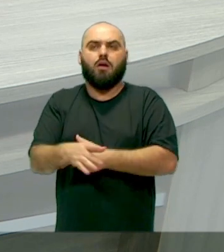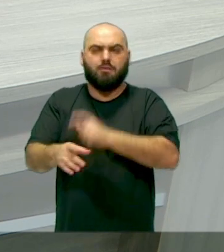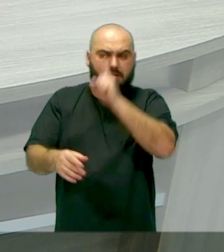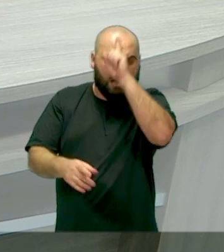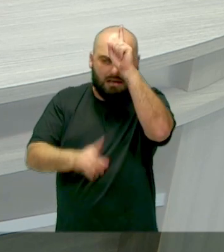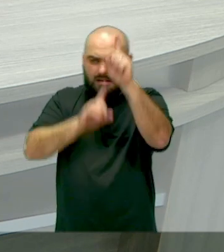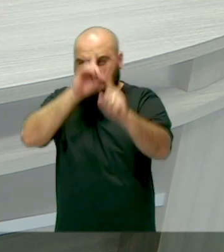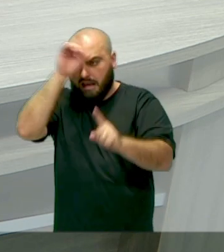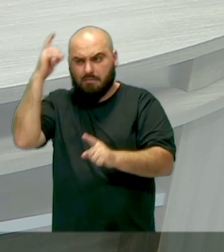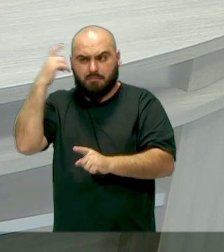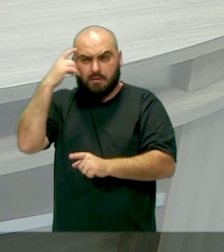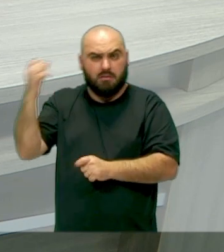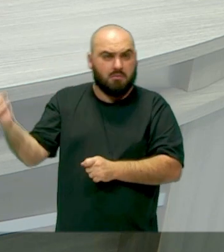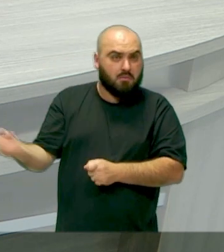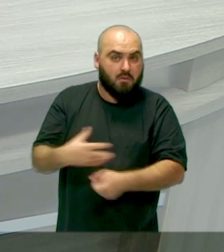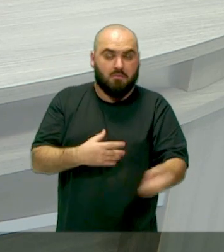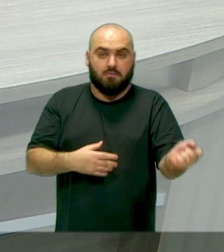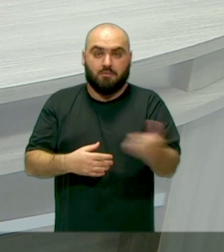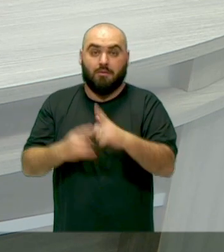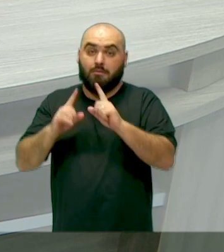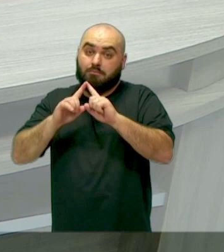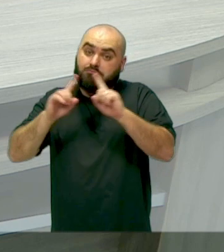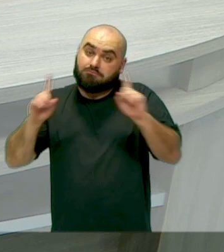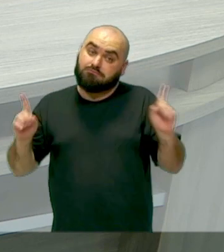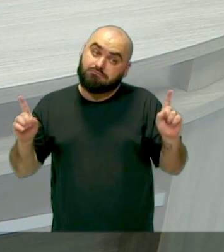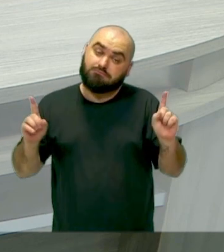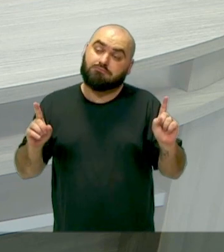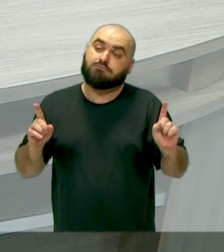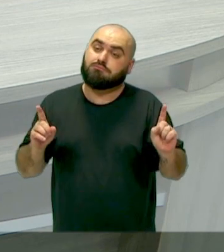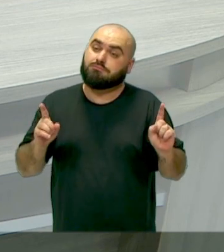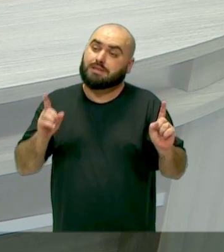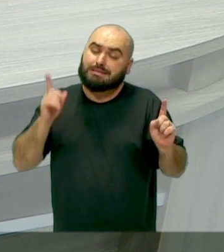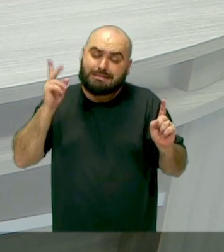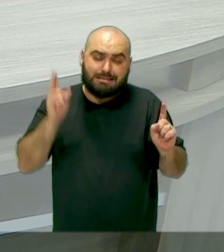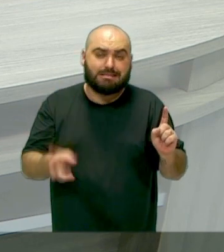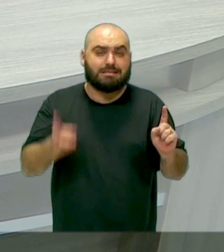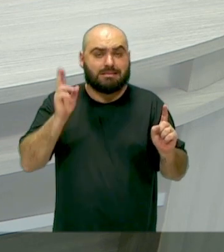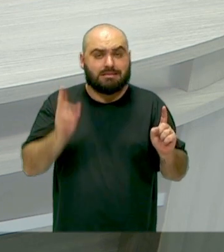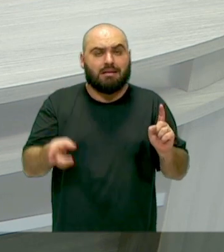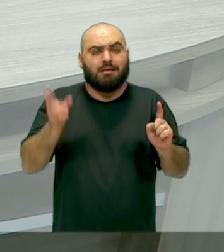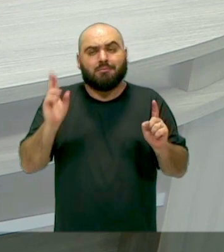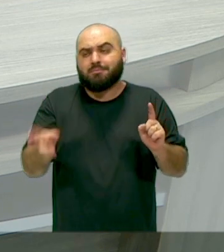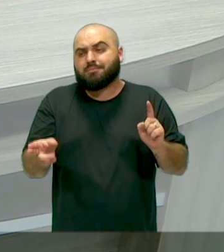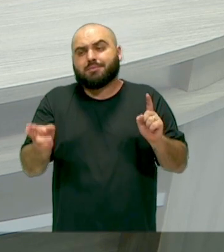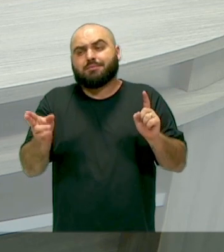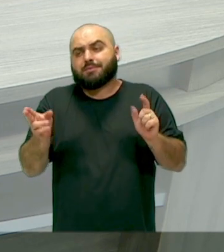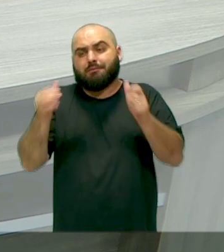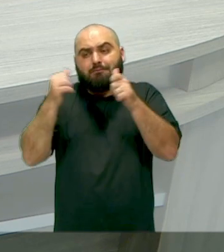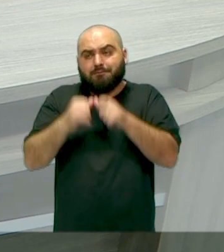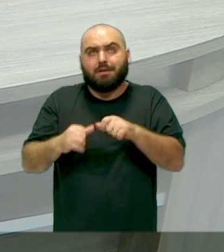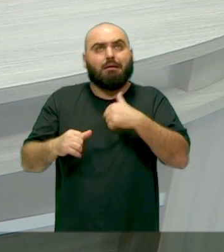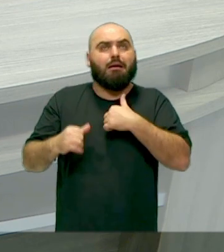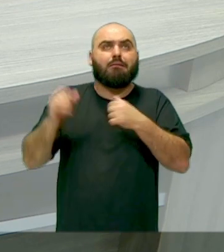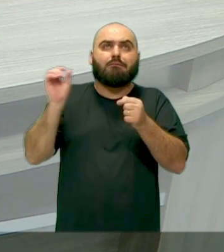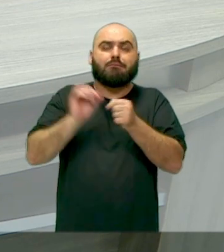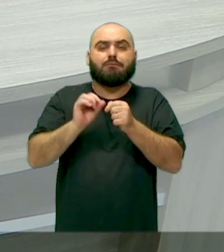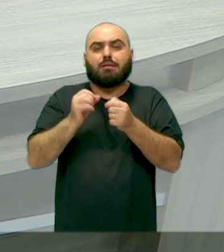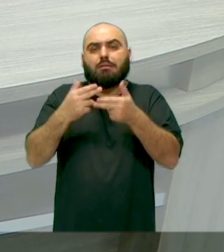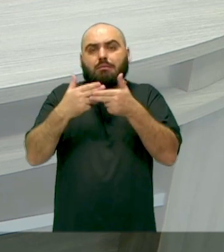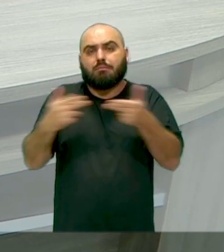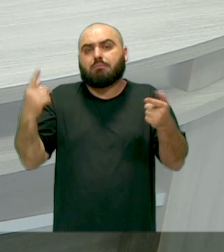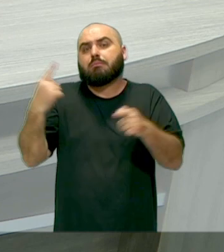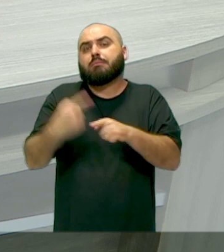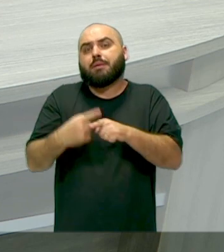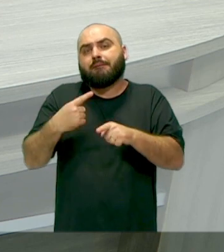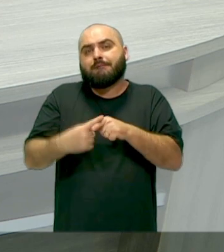novos pensamentos, mas sempre acaba sobrando alguma coisinha, talvez pela caminhada,